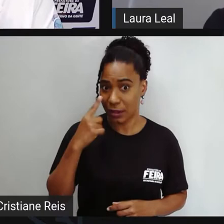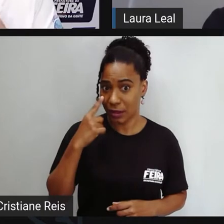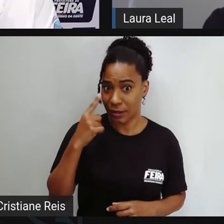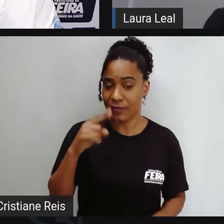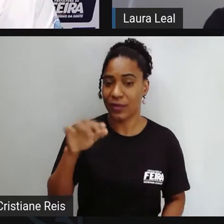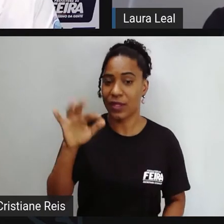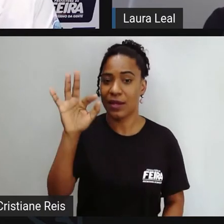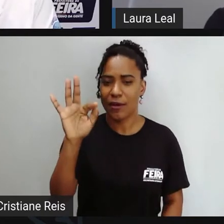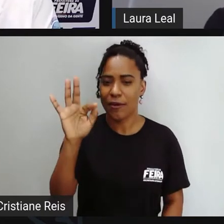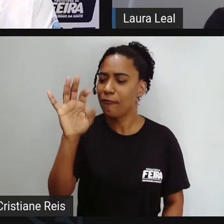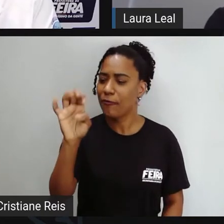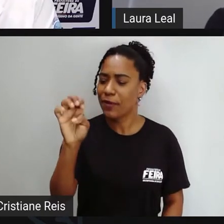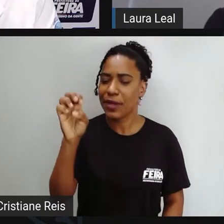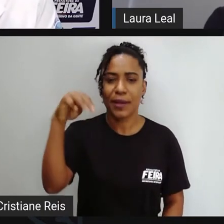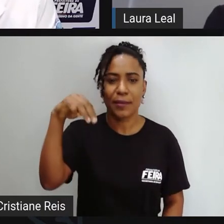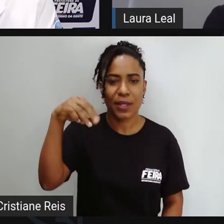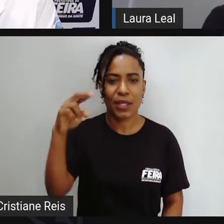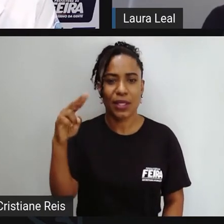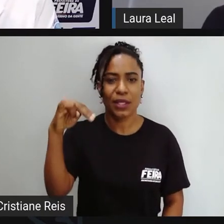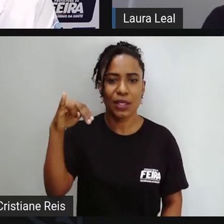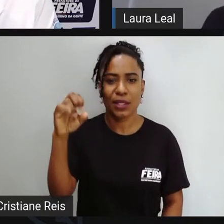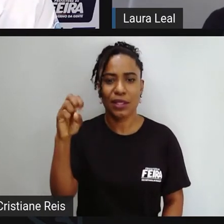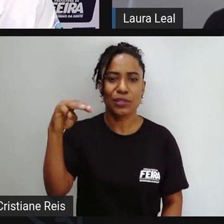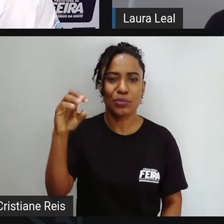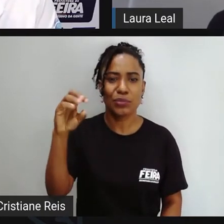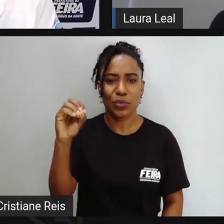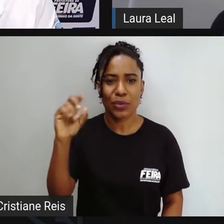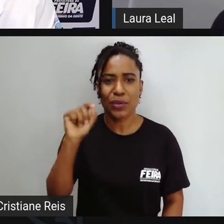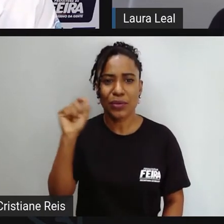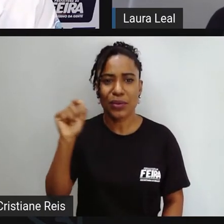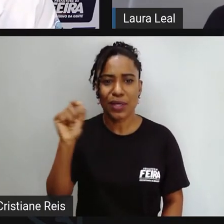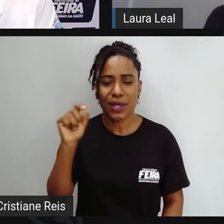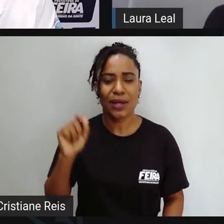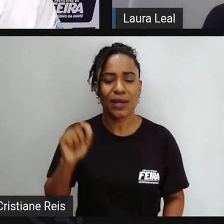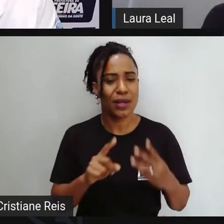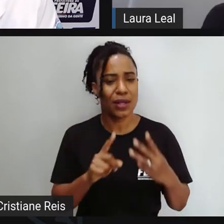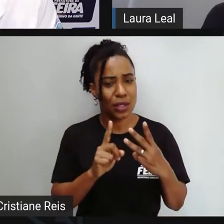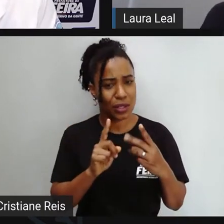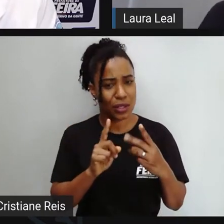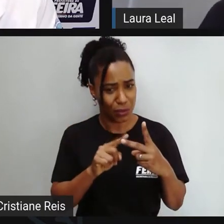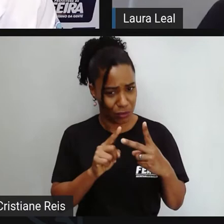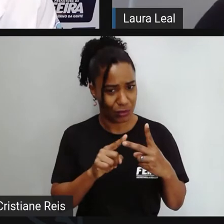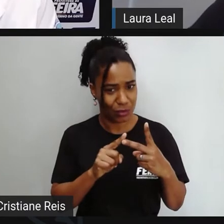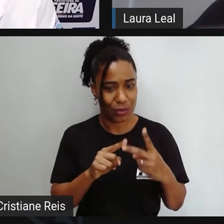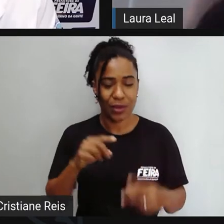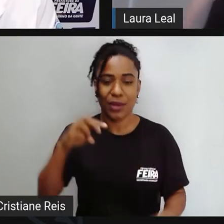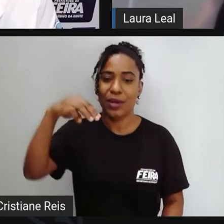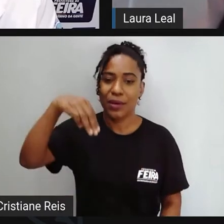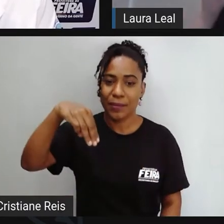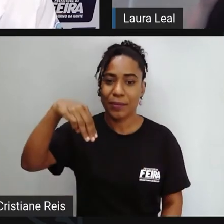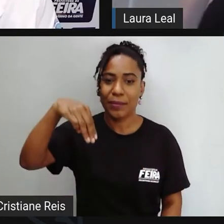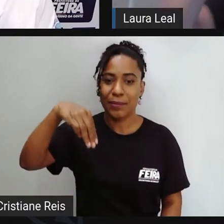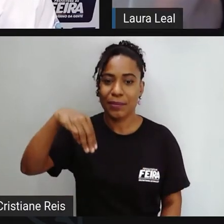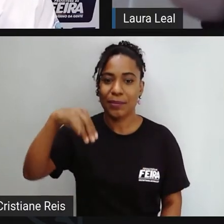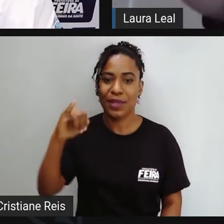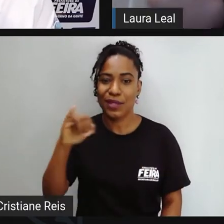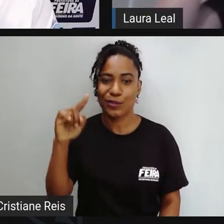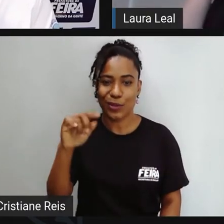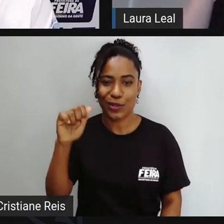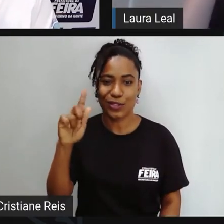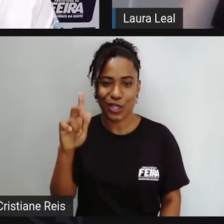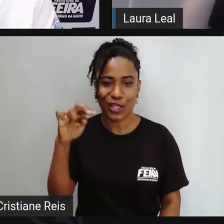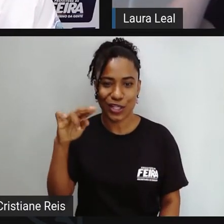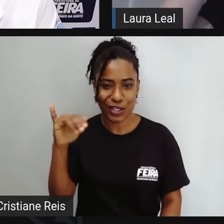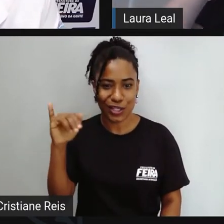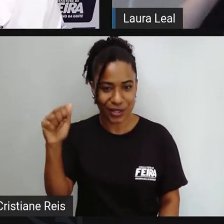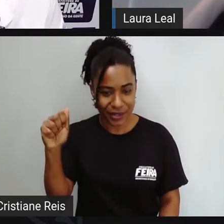fala sem saber na internet, e o que é misoginia, porque eu acho que isso é fundamental nessa discussão do papel da mulher